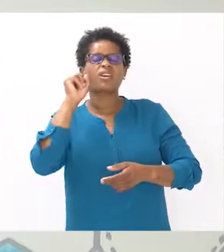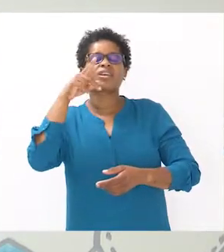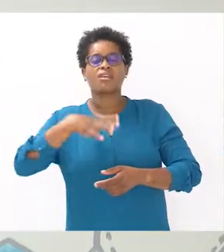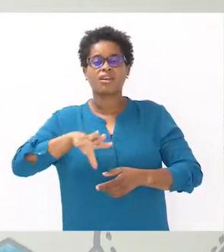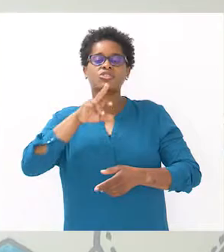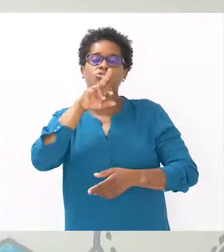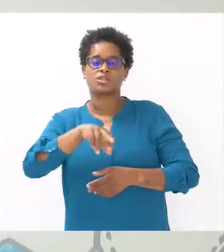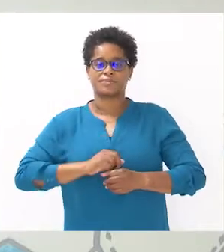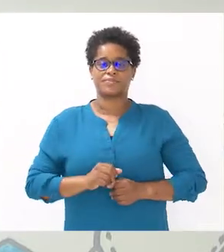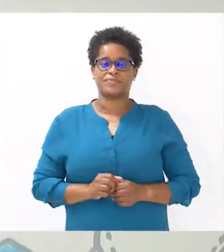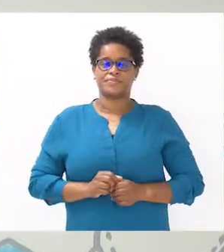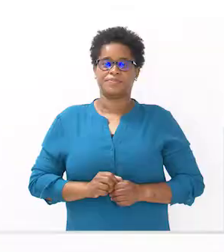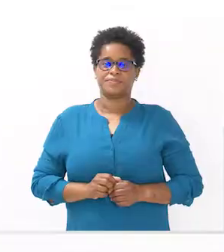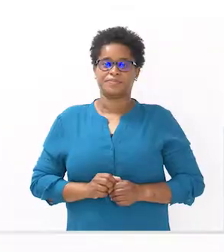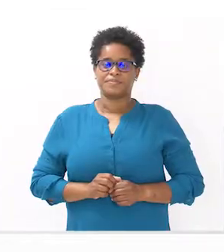responder?